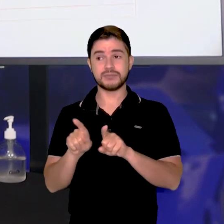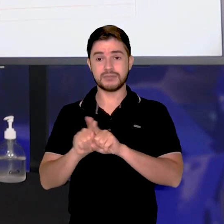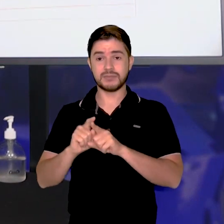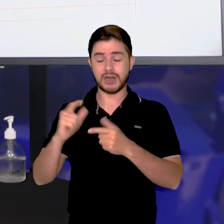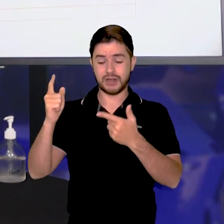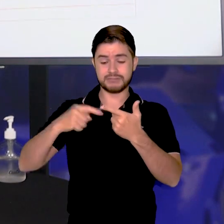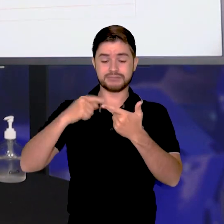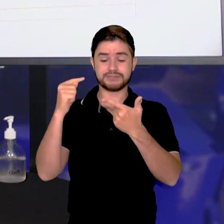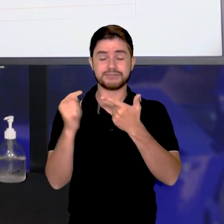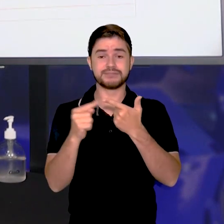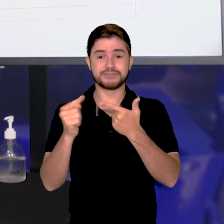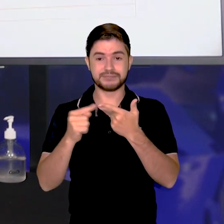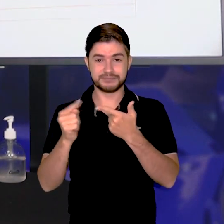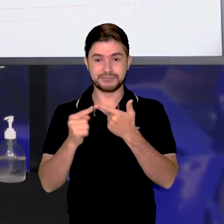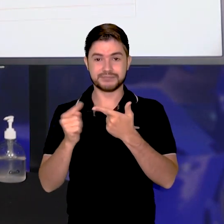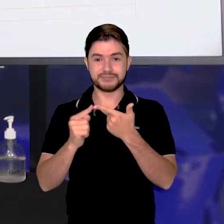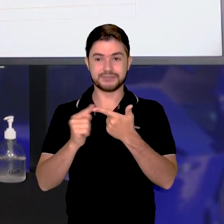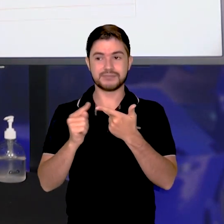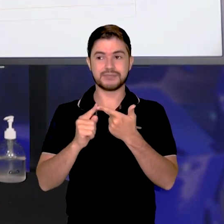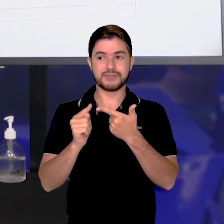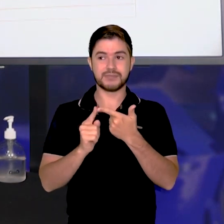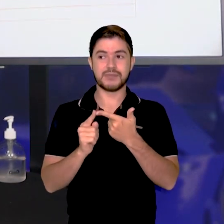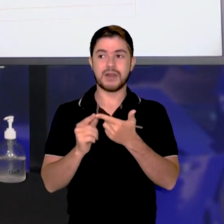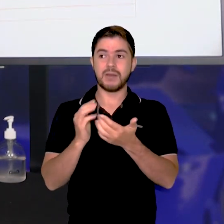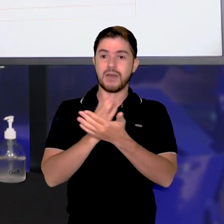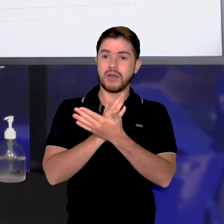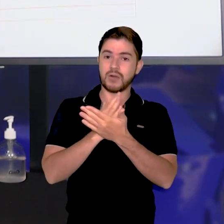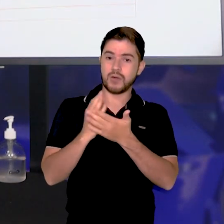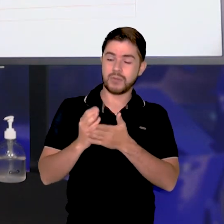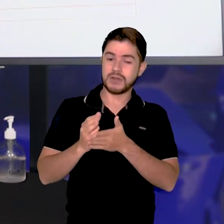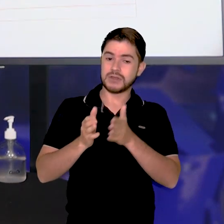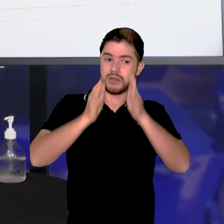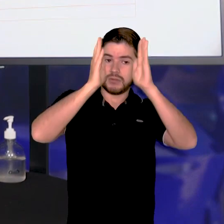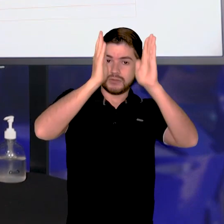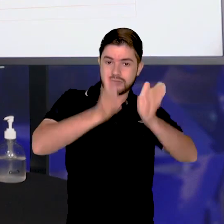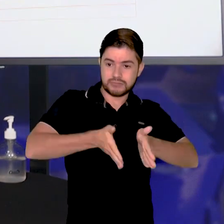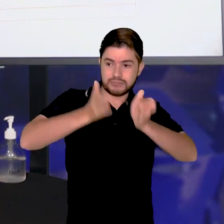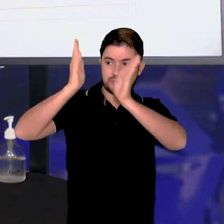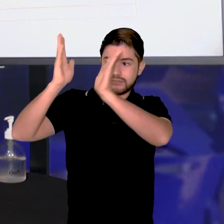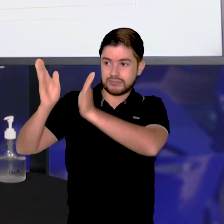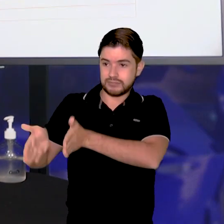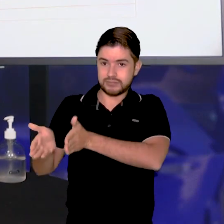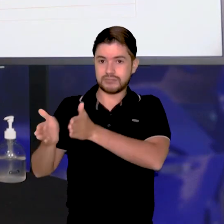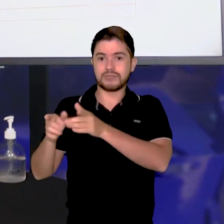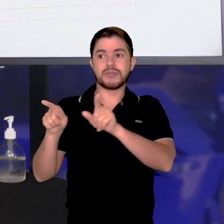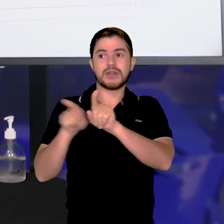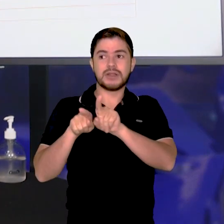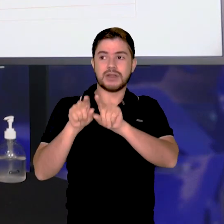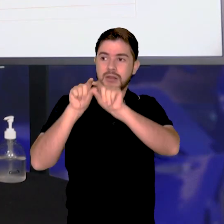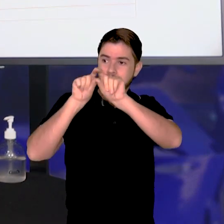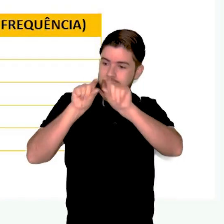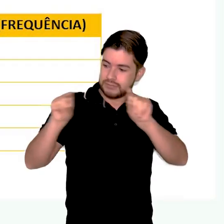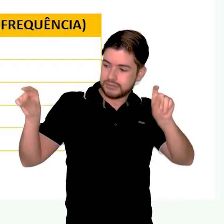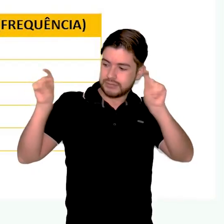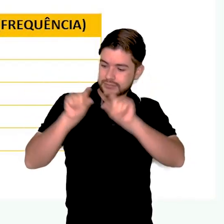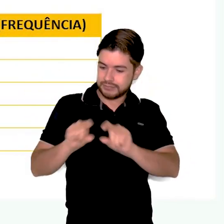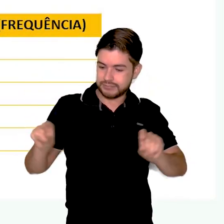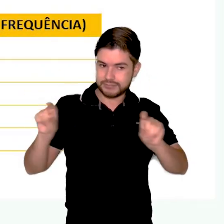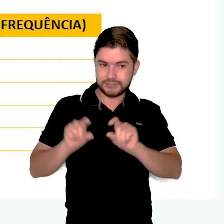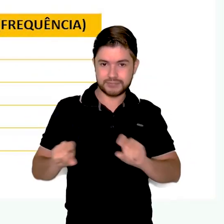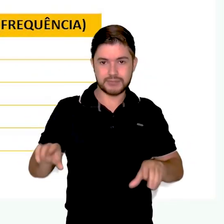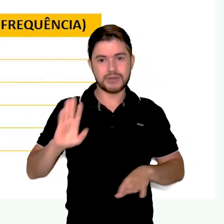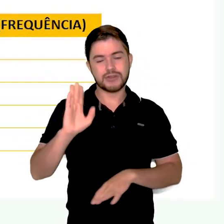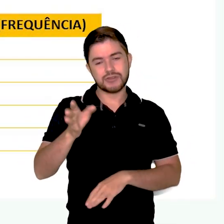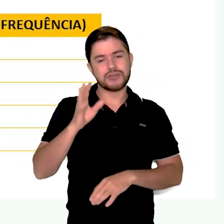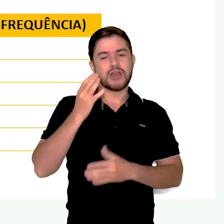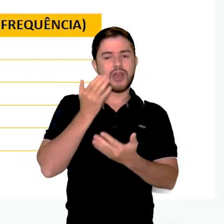parte, professor, o que é que eu tenho que fazer? A segunda parte, pessoal, seria construir as minhas colunas e as minhas linhas, tá bom? Como vocês já devem